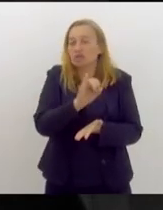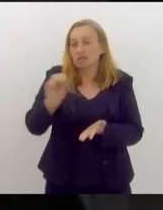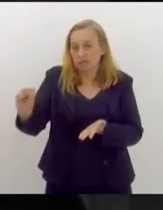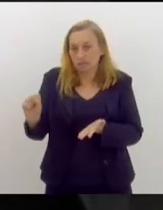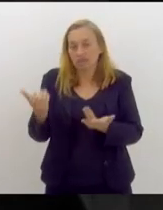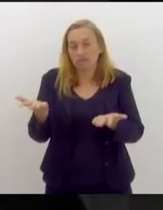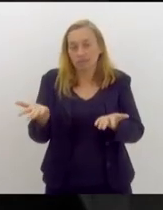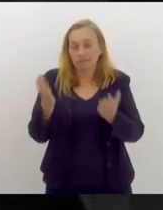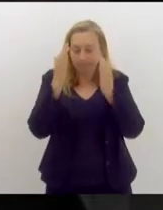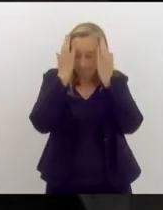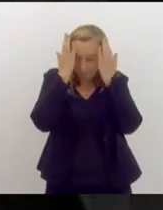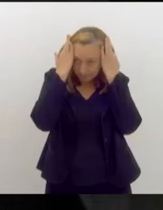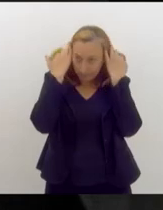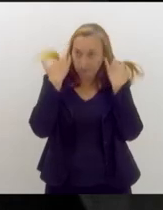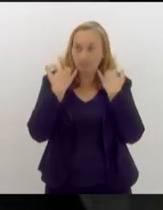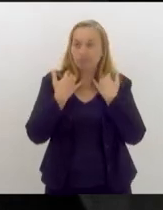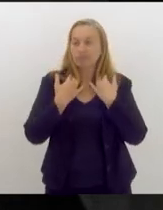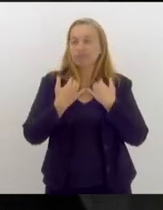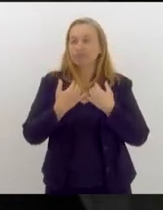ICMS